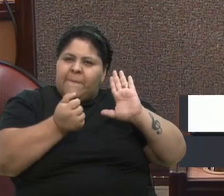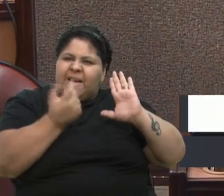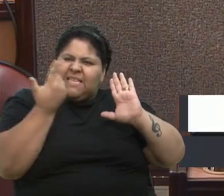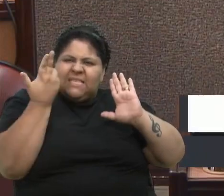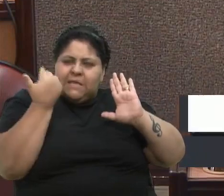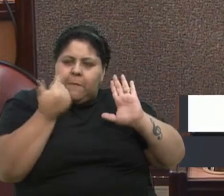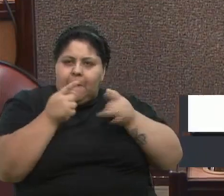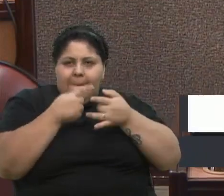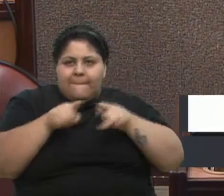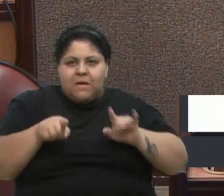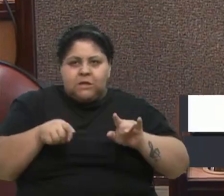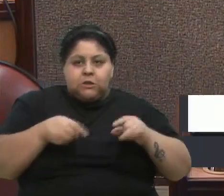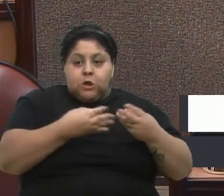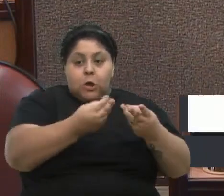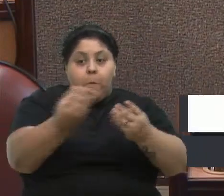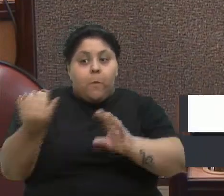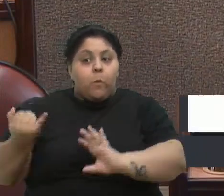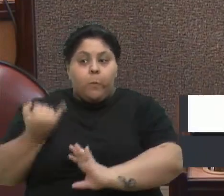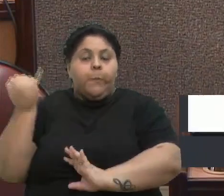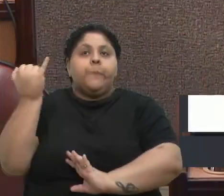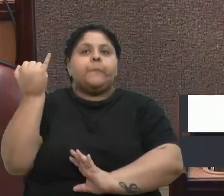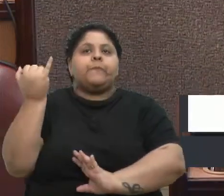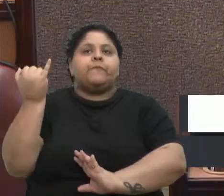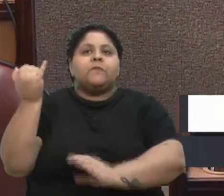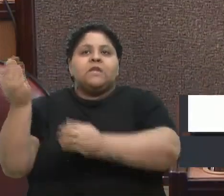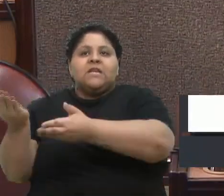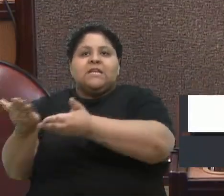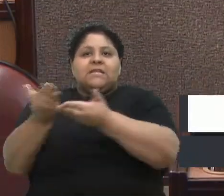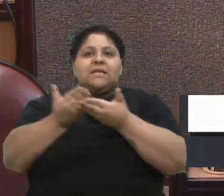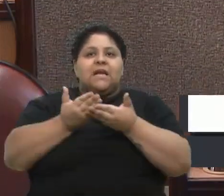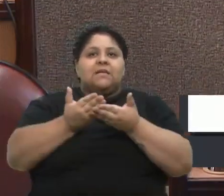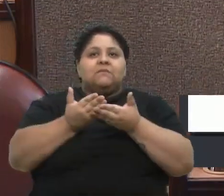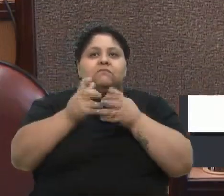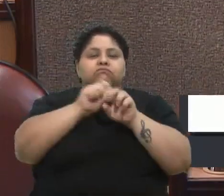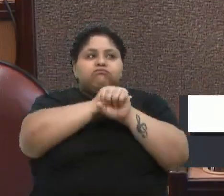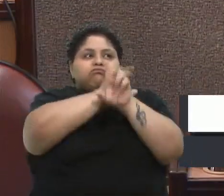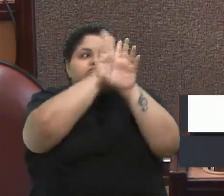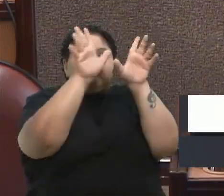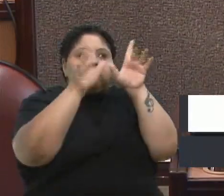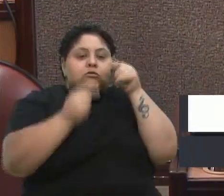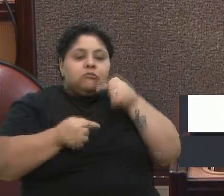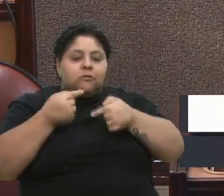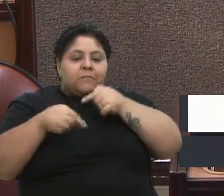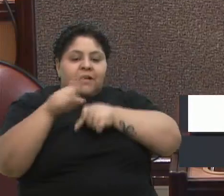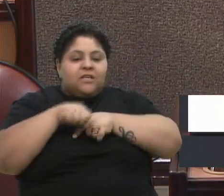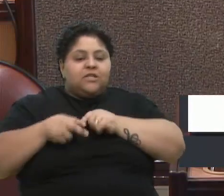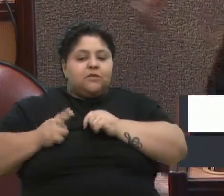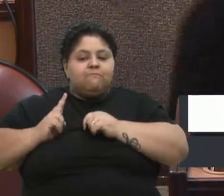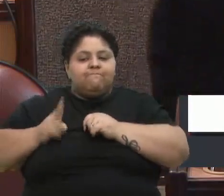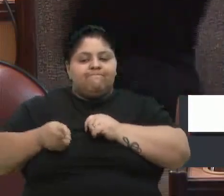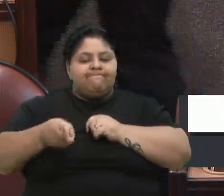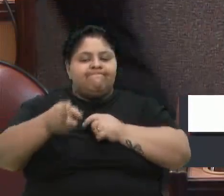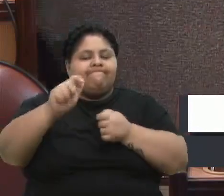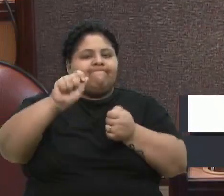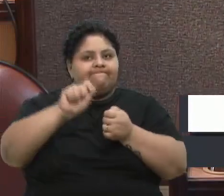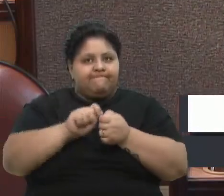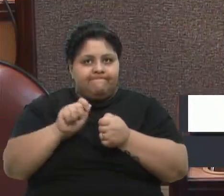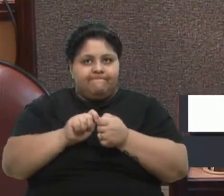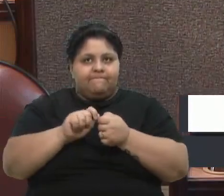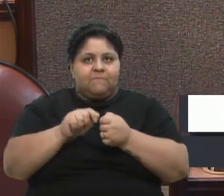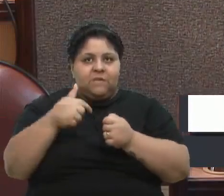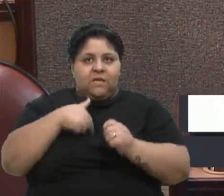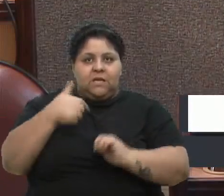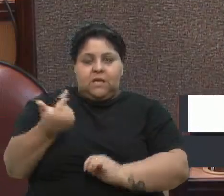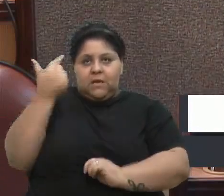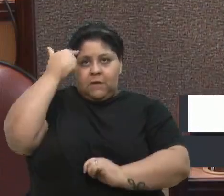né, mas que é muito importante e que traz à luz um debate que a gente precisa continuar fazendo e que eu entendo que é